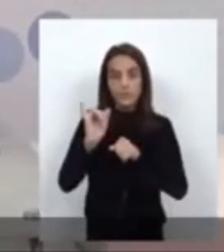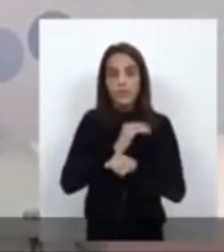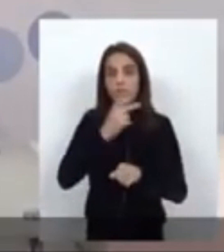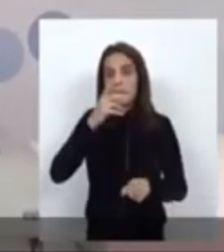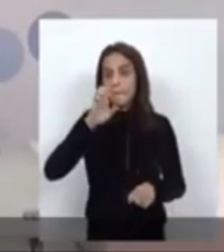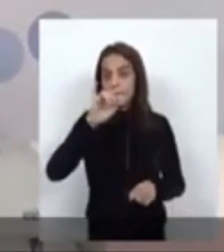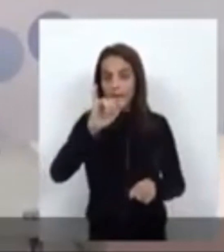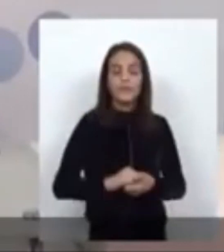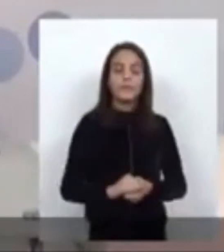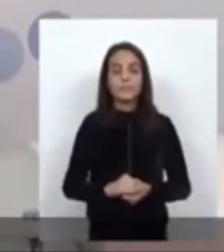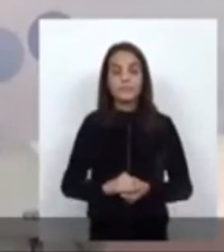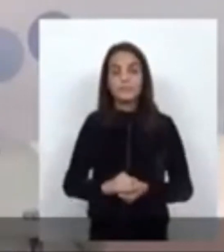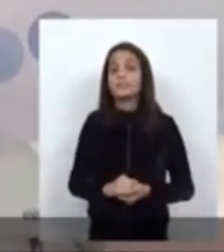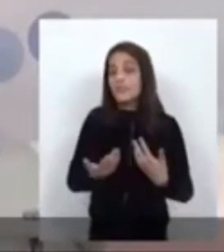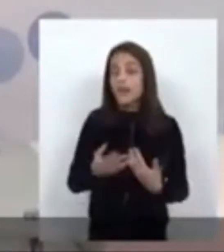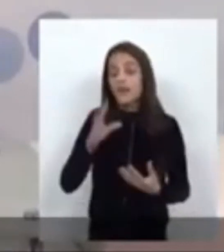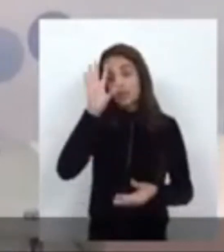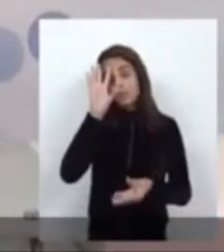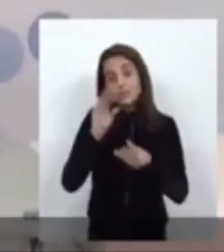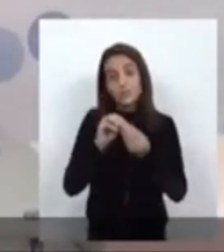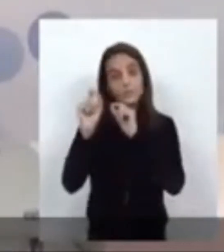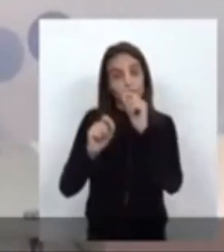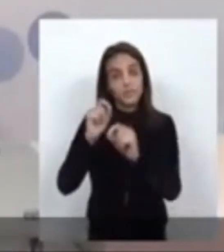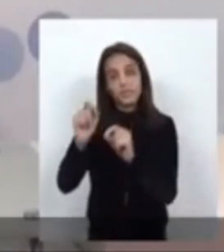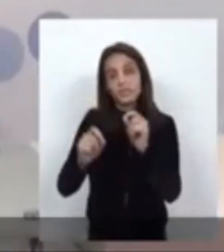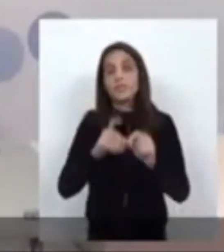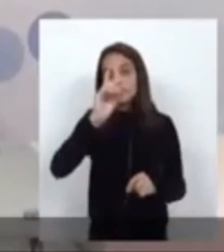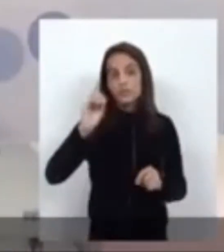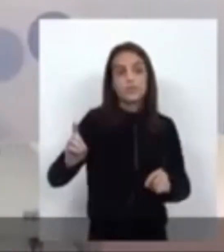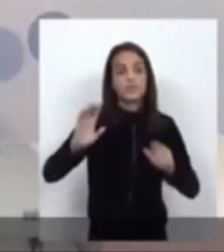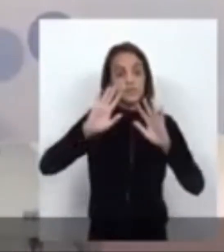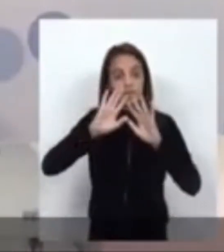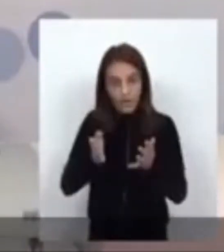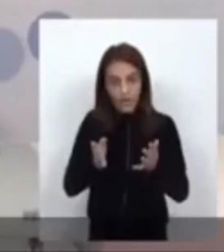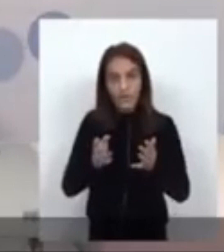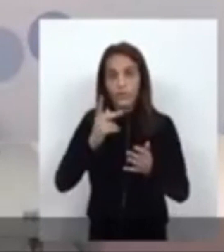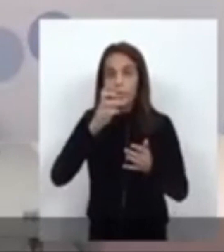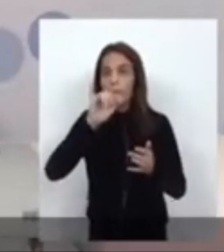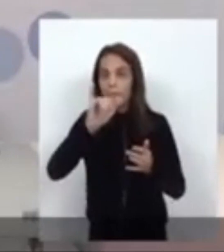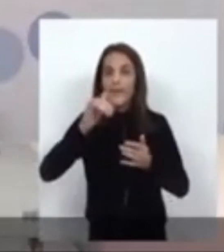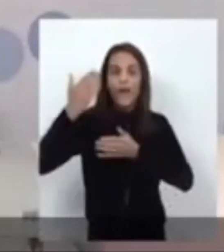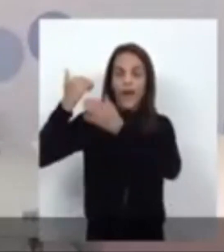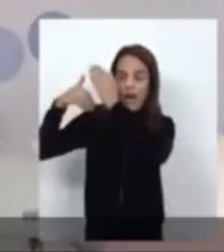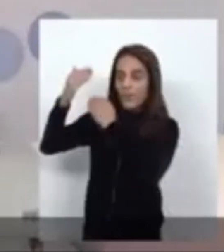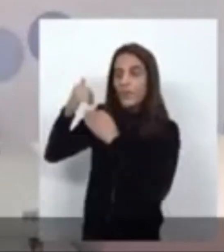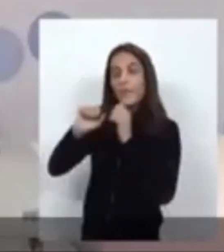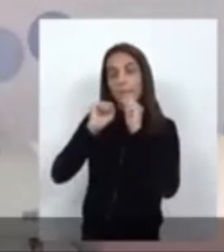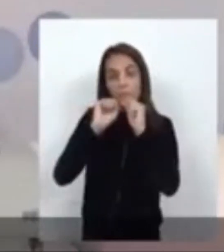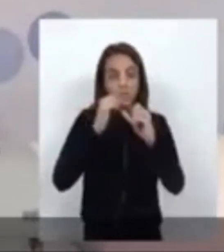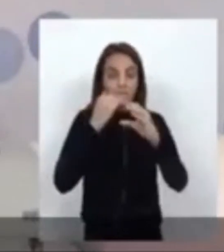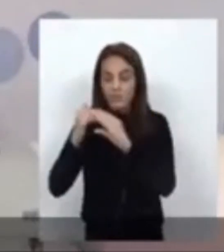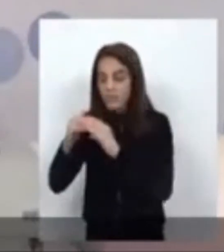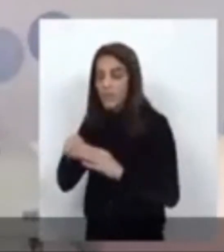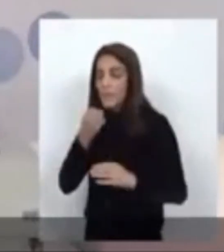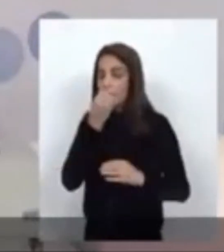de mentoria do PEI era justamente isso, né? Que os diretores que já estão no PEI há mais tempo, possam compartilhar as suas